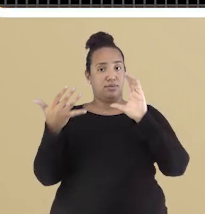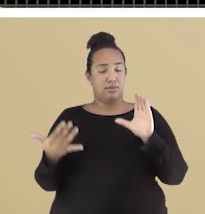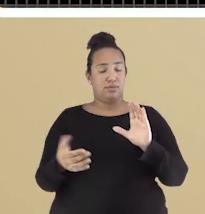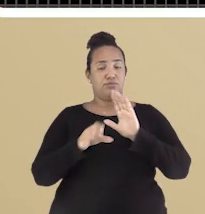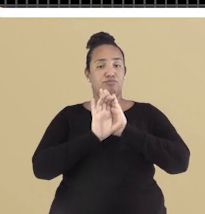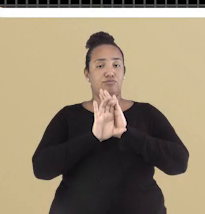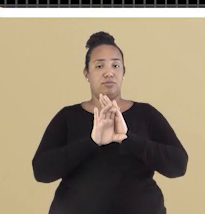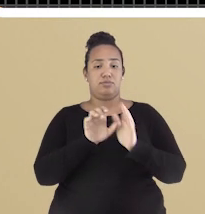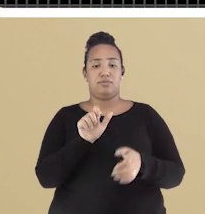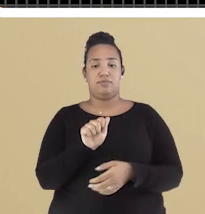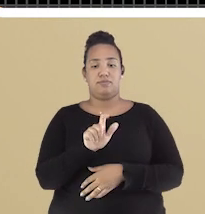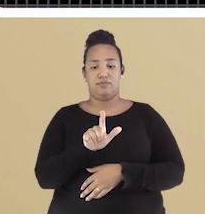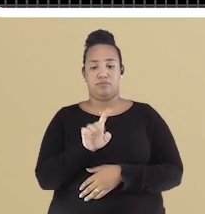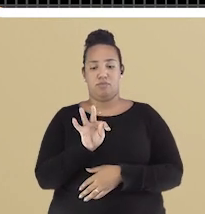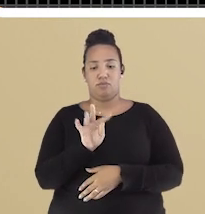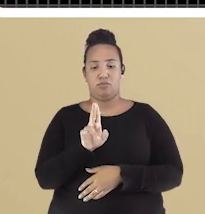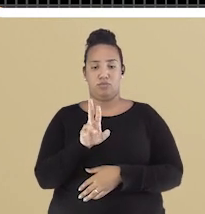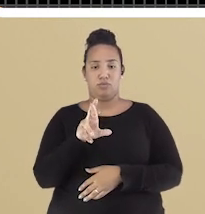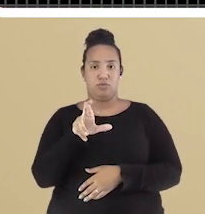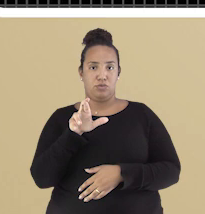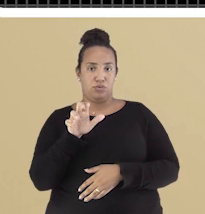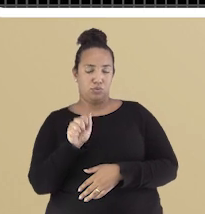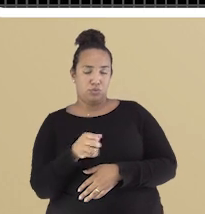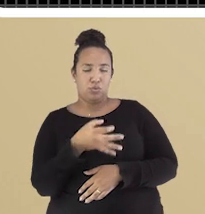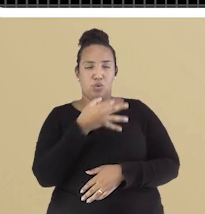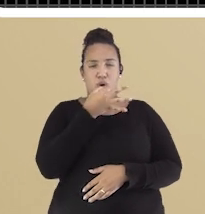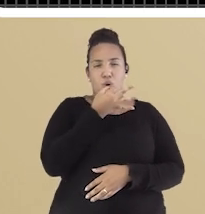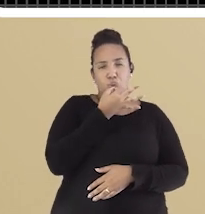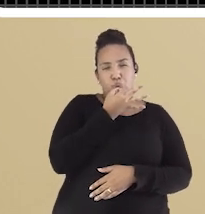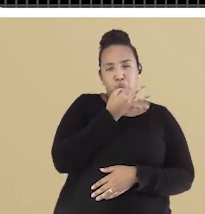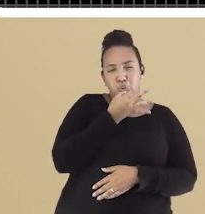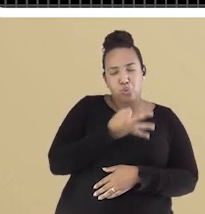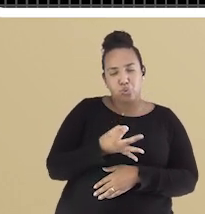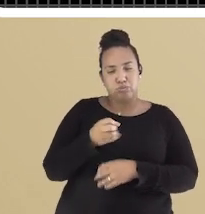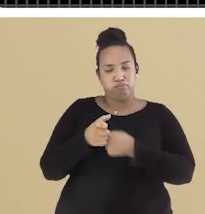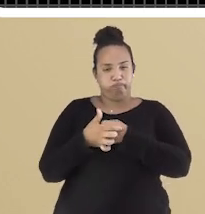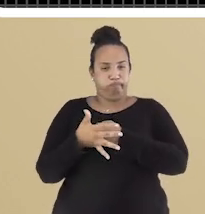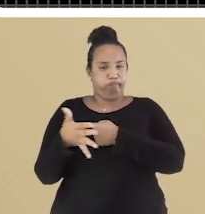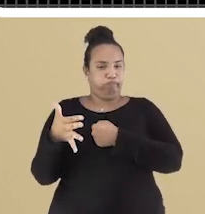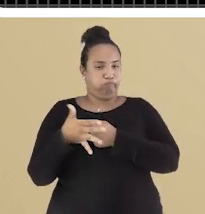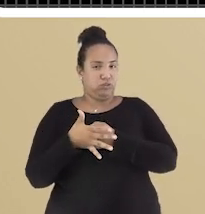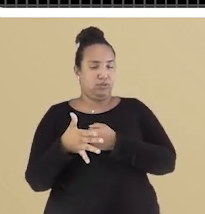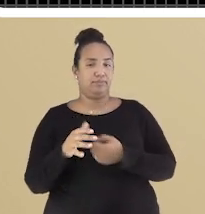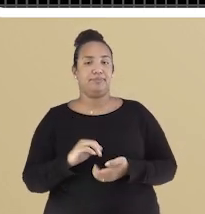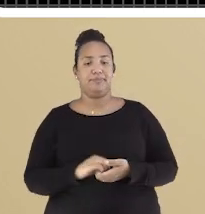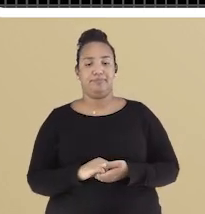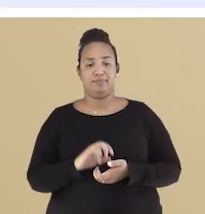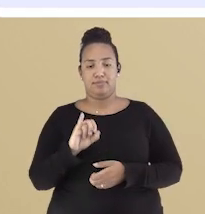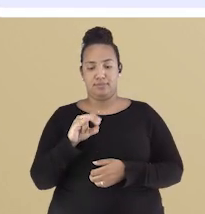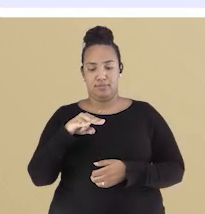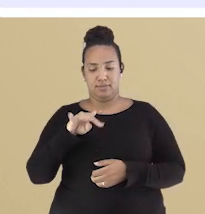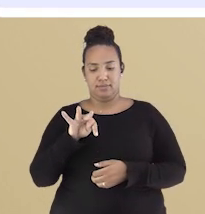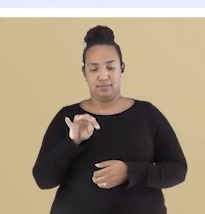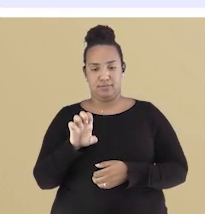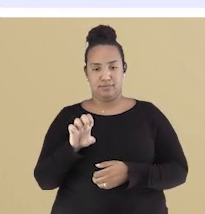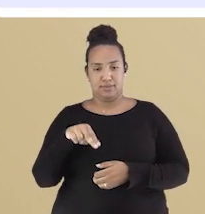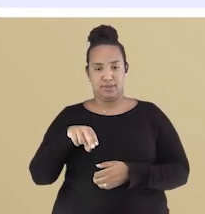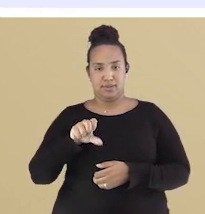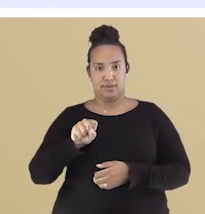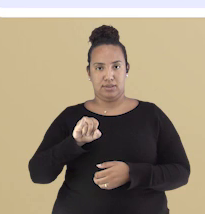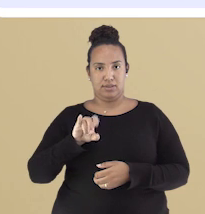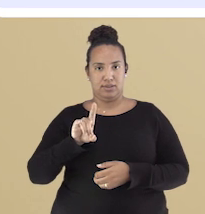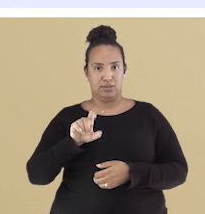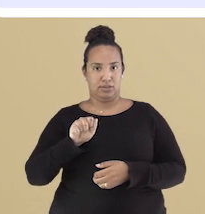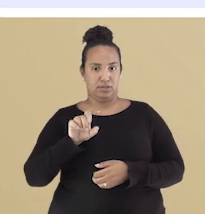conceito de altura é alternância entre o grave e o agudo aquele som mais grosso a intensidade